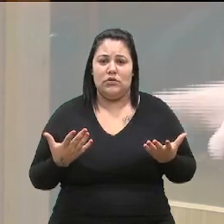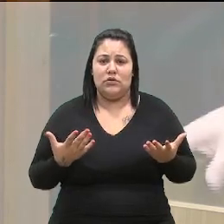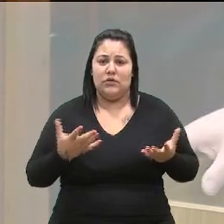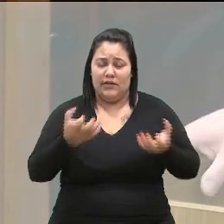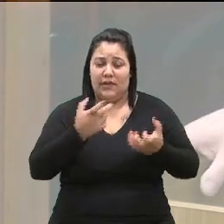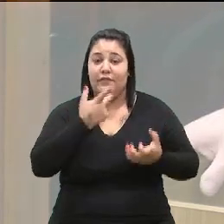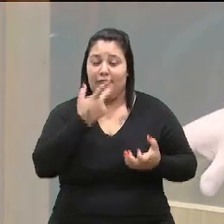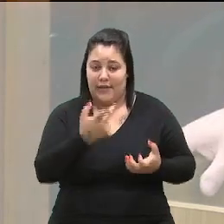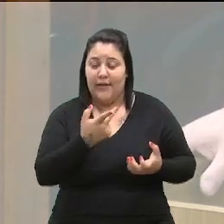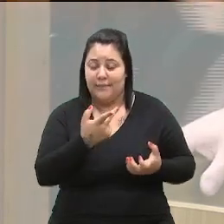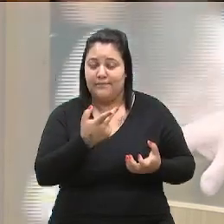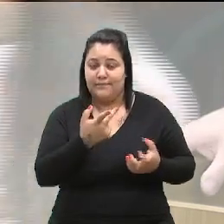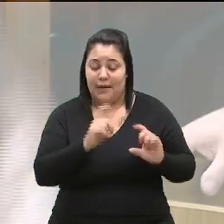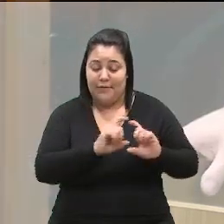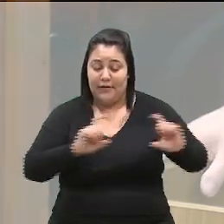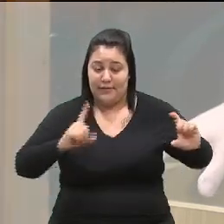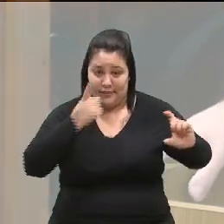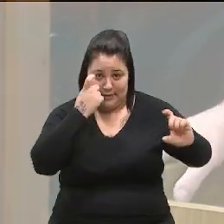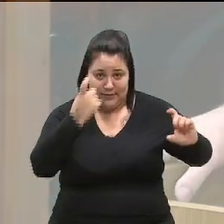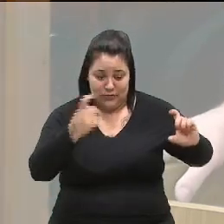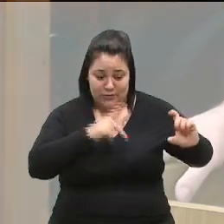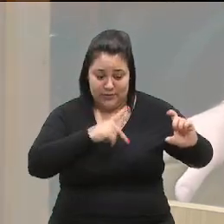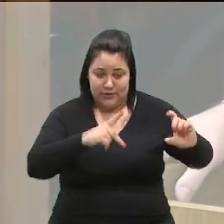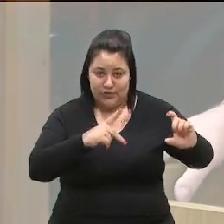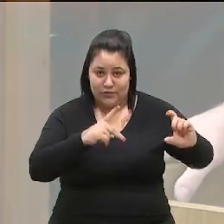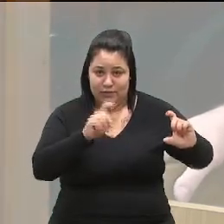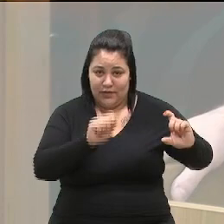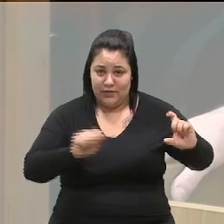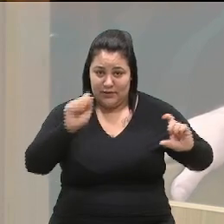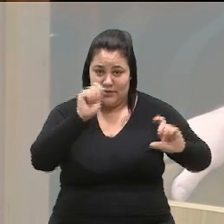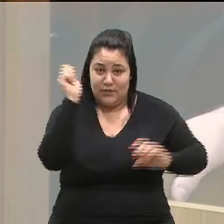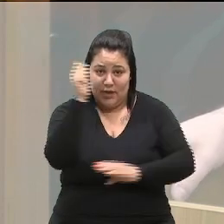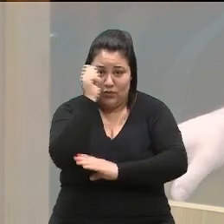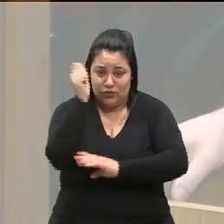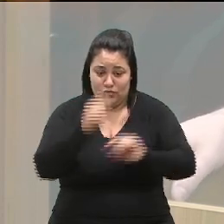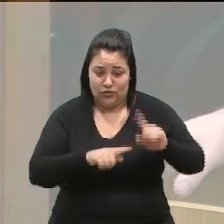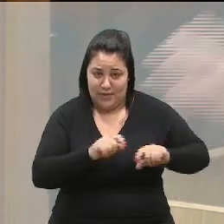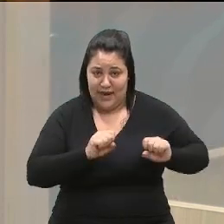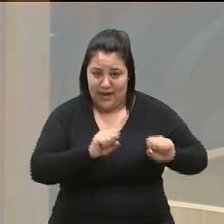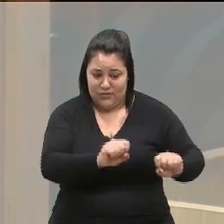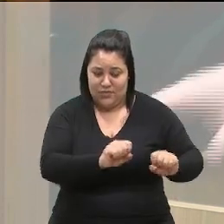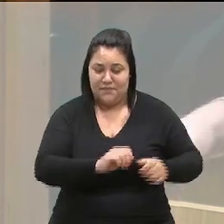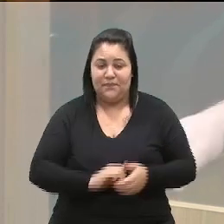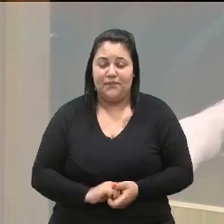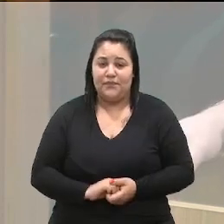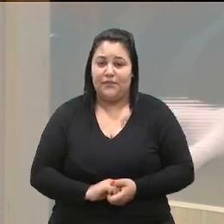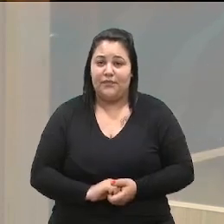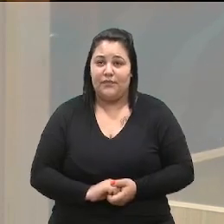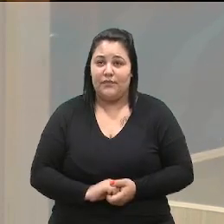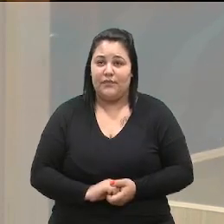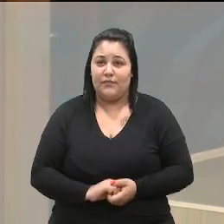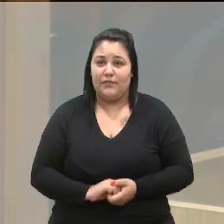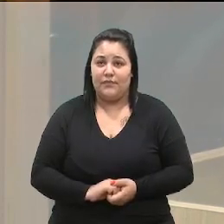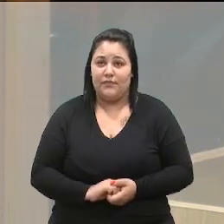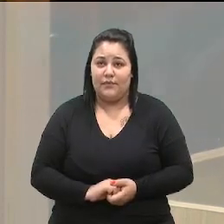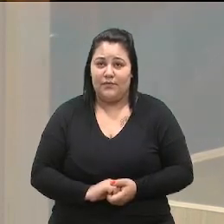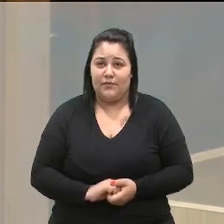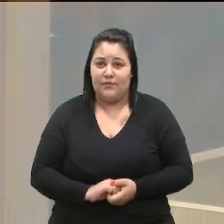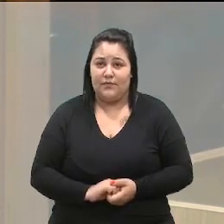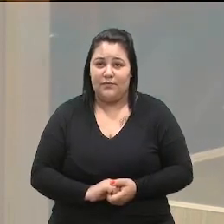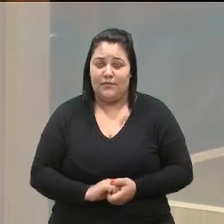interessante do presidente da associação Gaúcha de supermercados da gás né que é uma parte da fala dele é um cenário